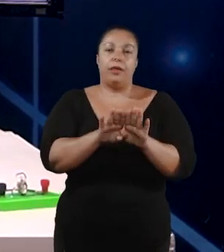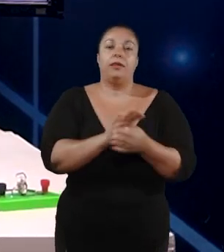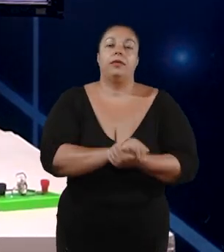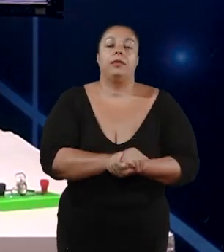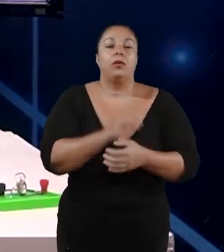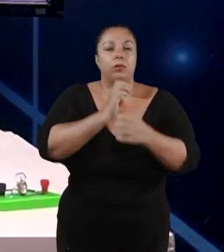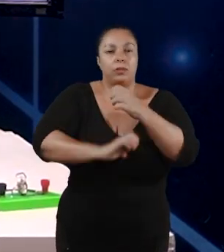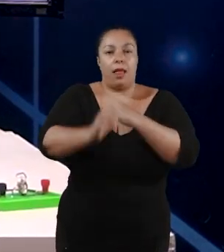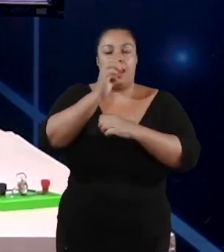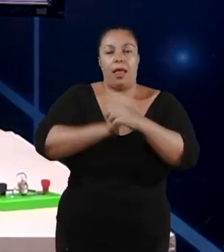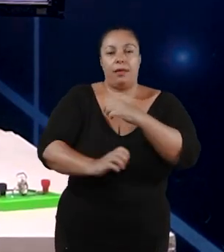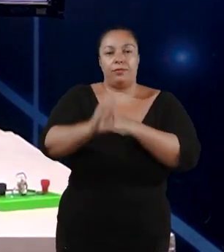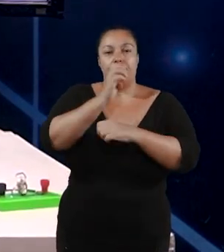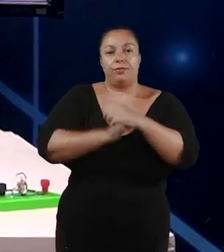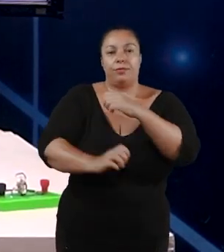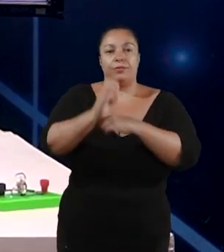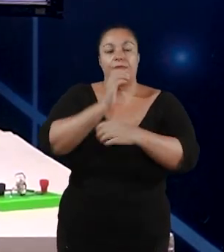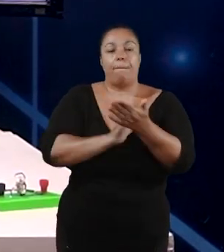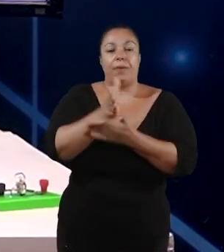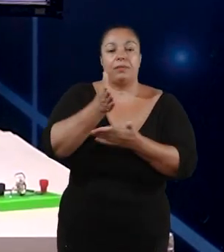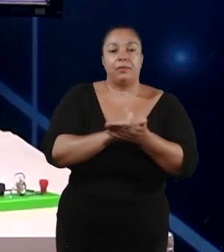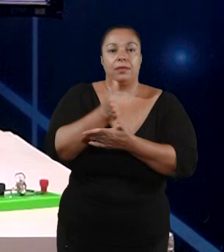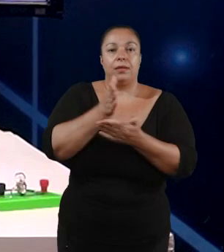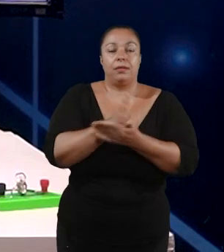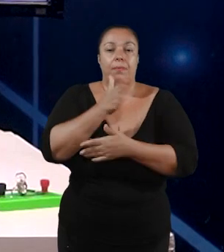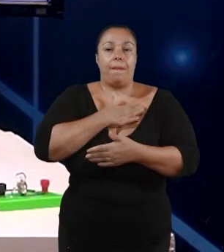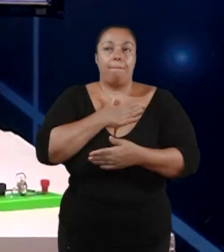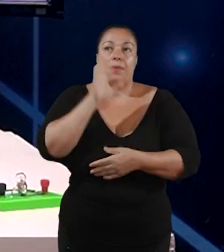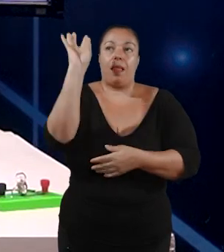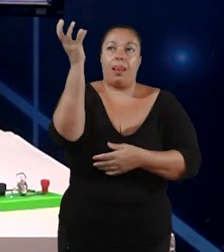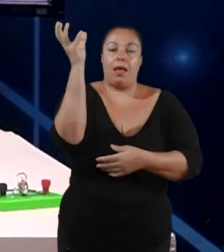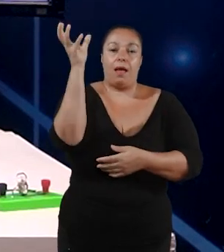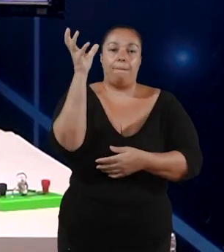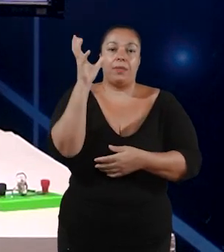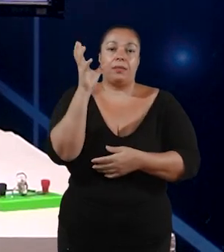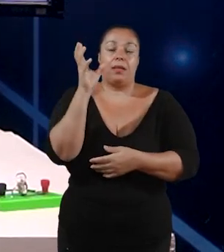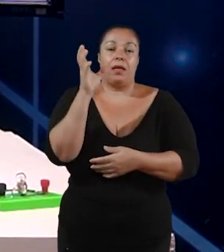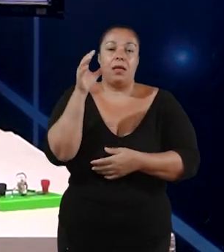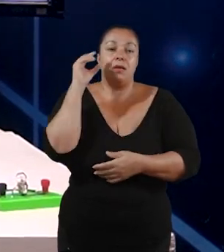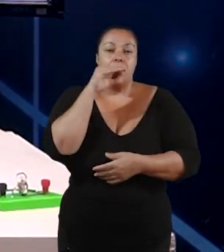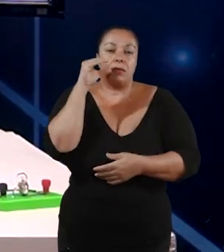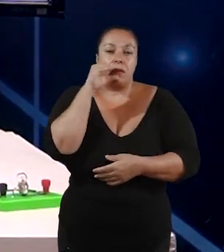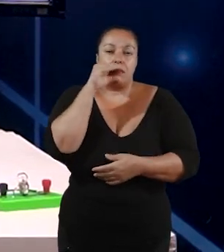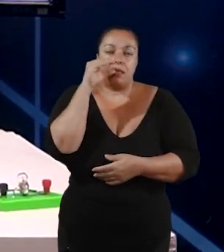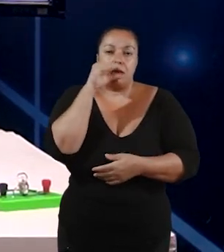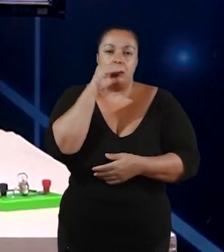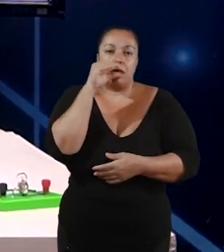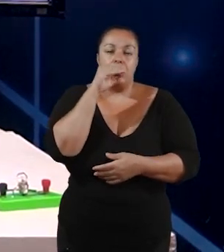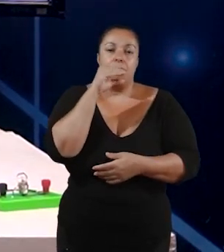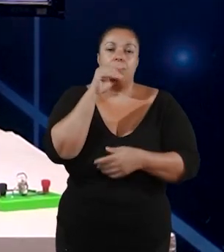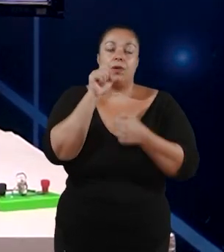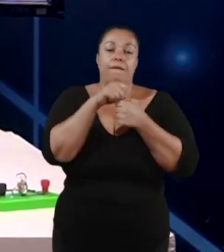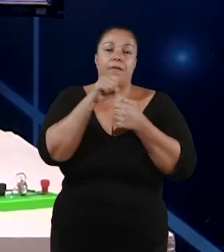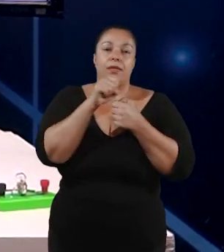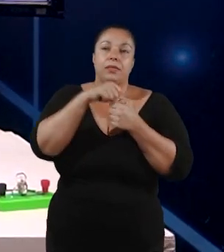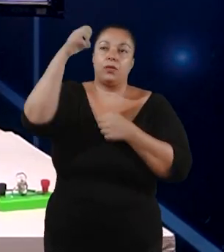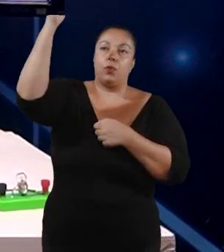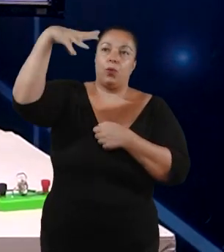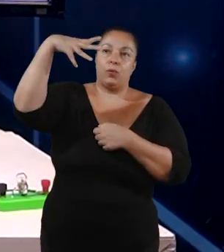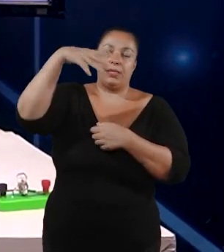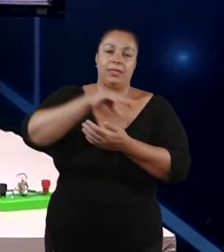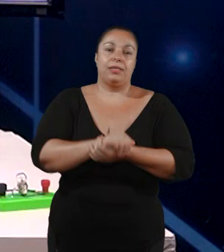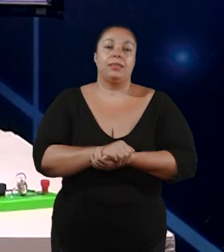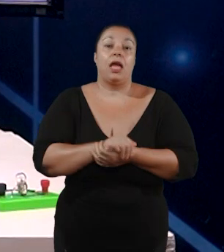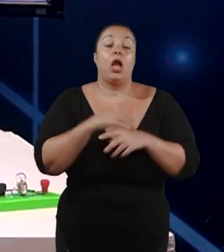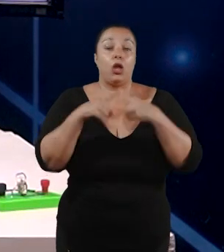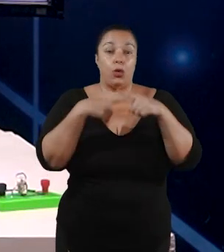os elétronzinhos caminhando, passando pela minha lâmpada, esquentando aquele filamento e produzindo luz. Nós vamos